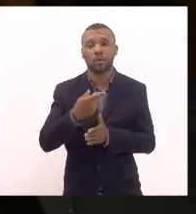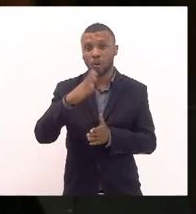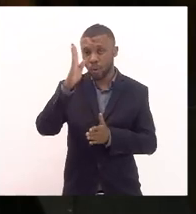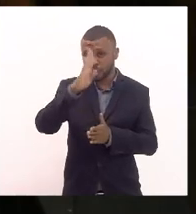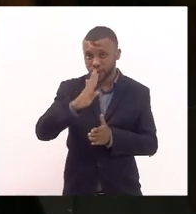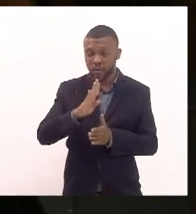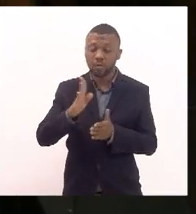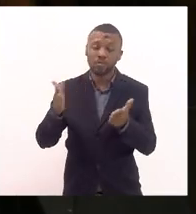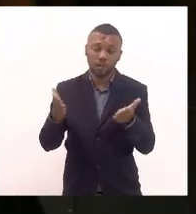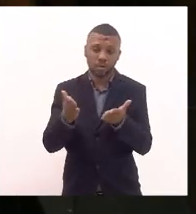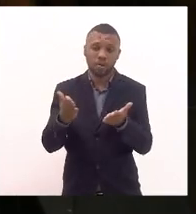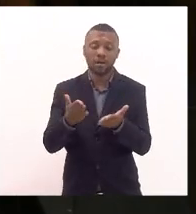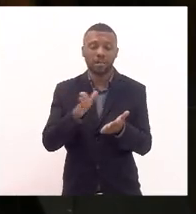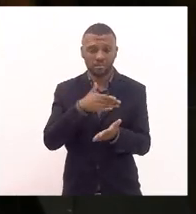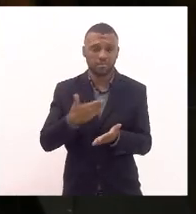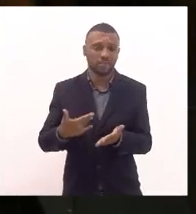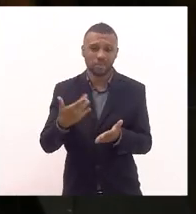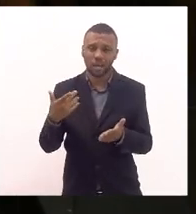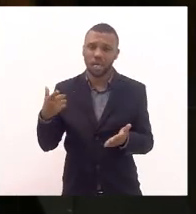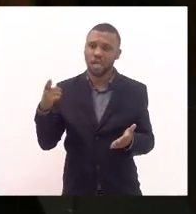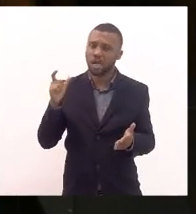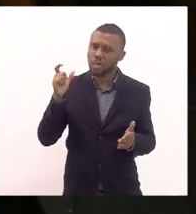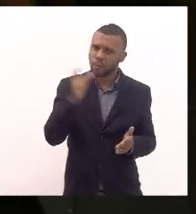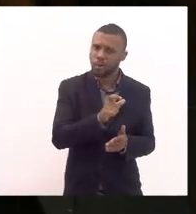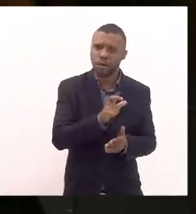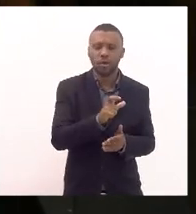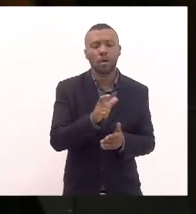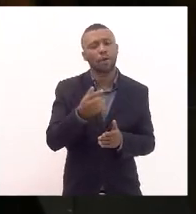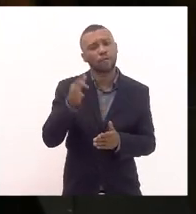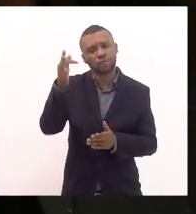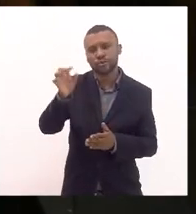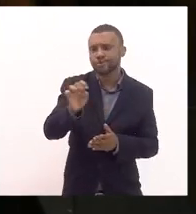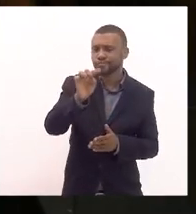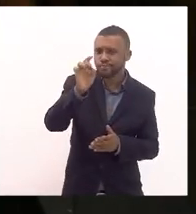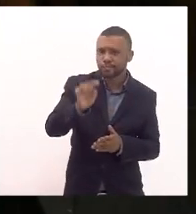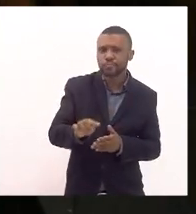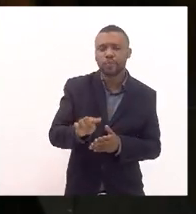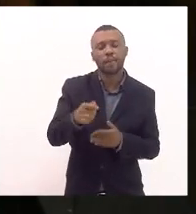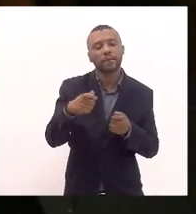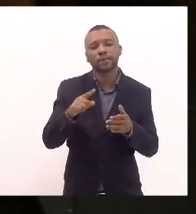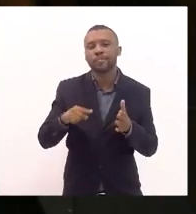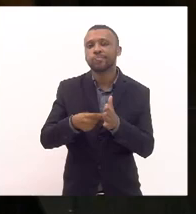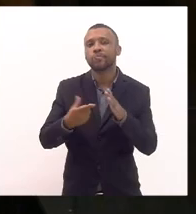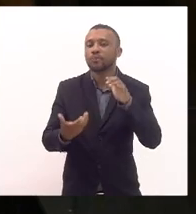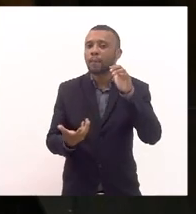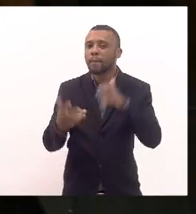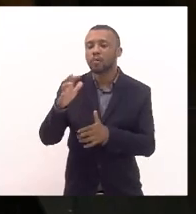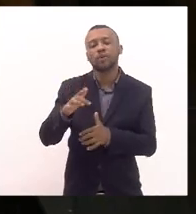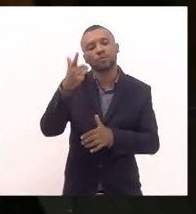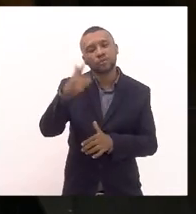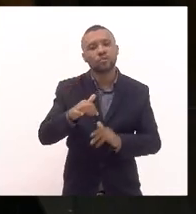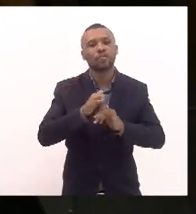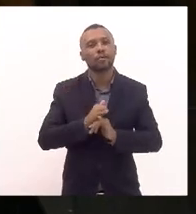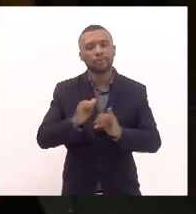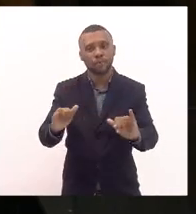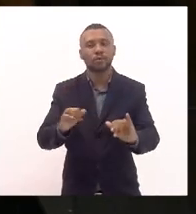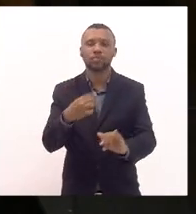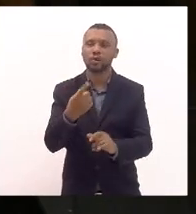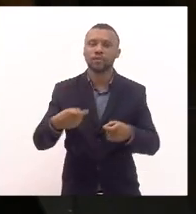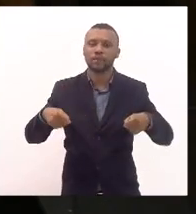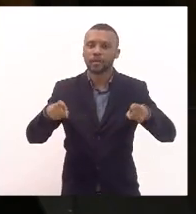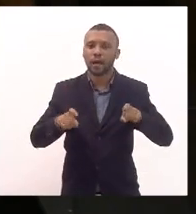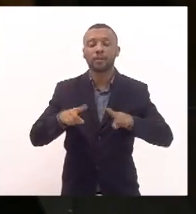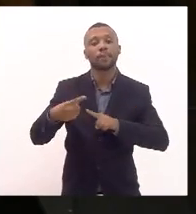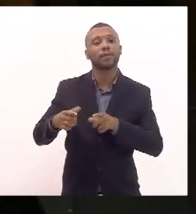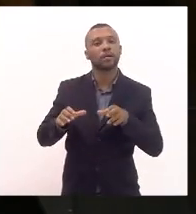neste governo ataca ciência compromete o seu futuro e é preciso denunciar virar essa página e coloca aqui de novo o nosso mandato a